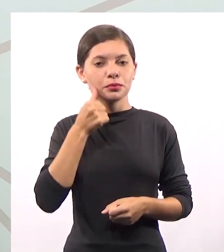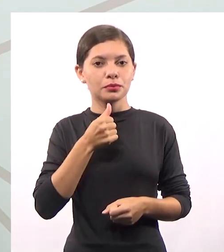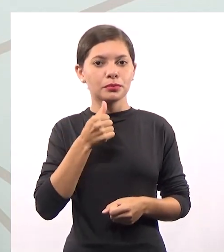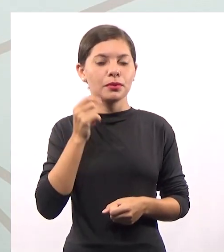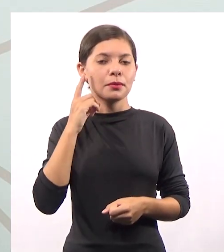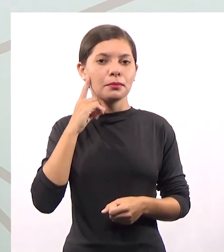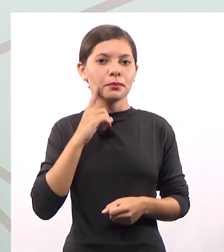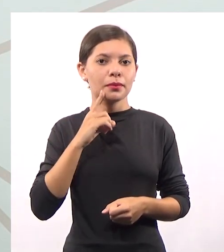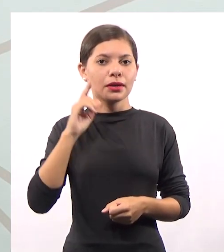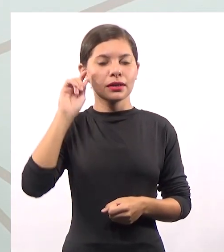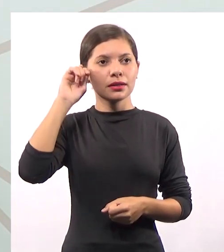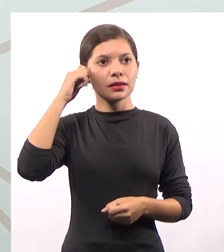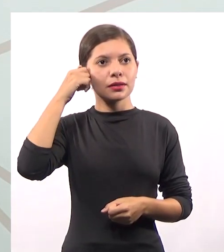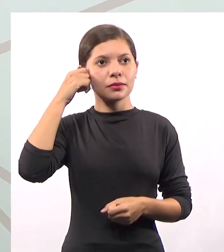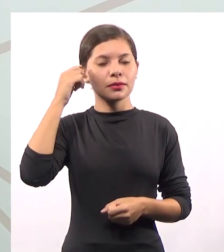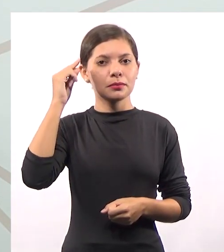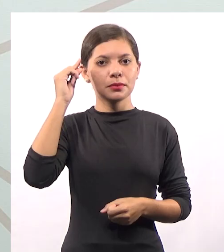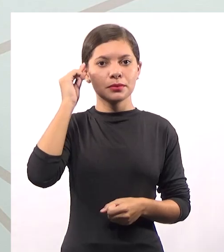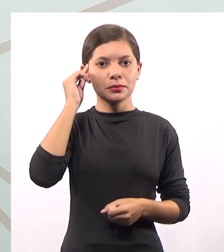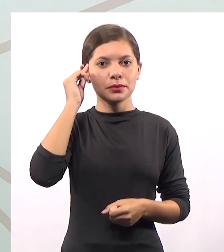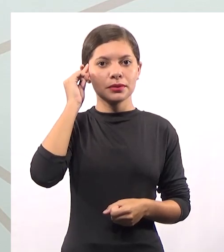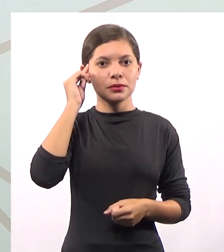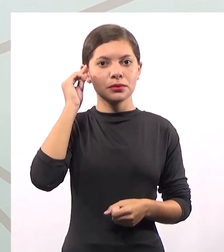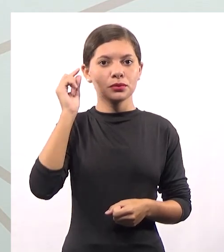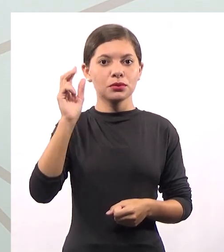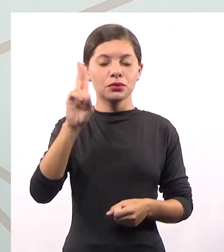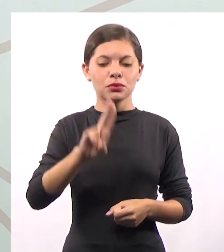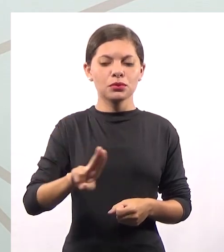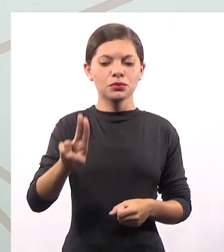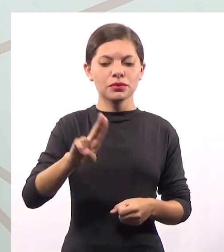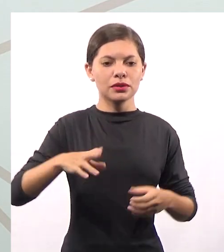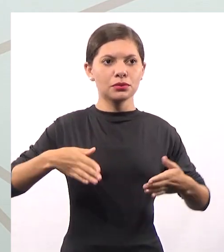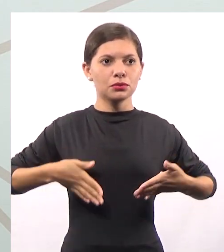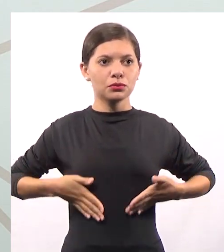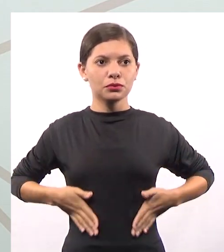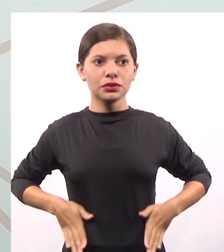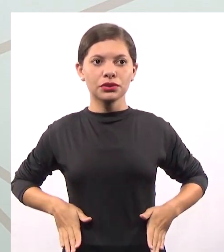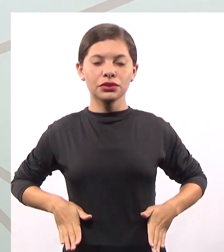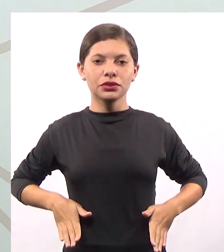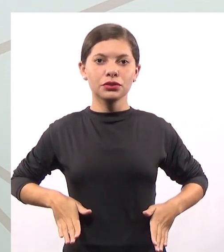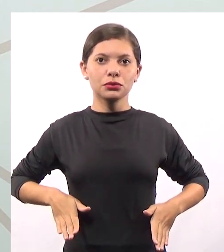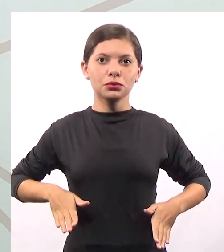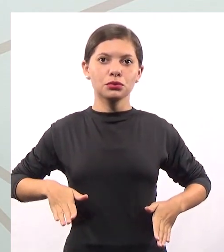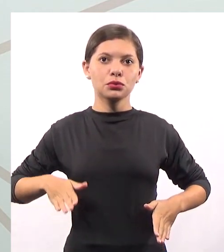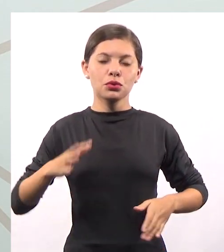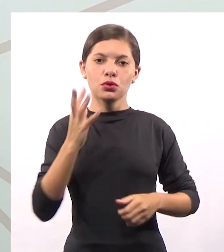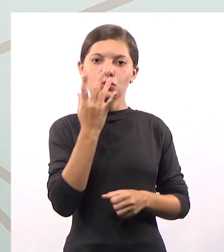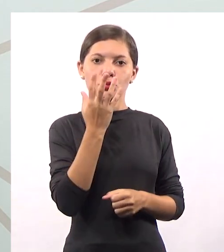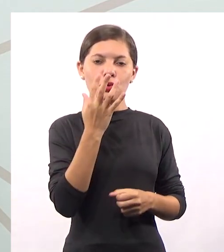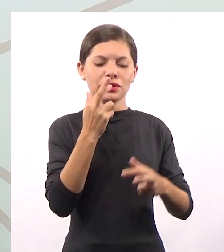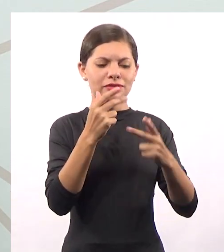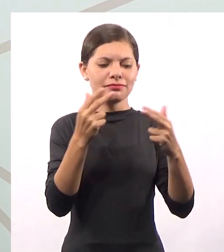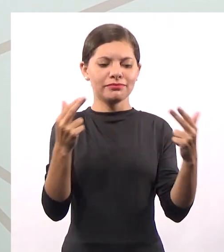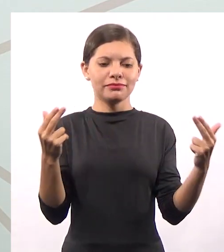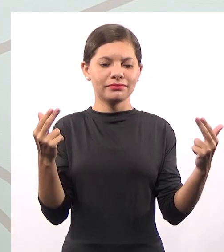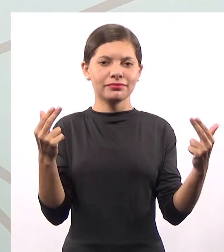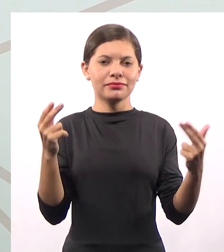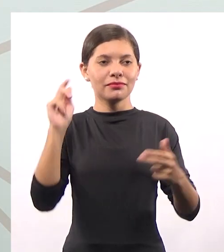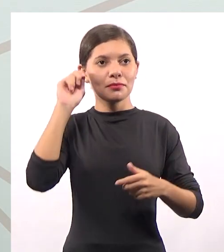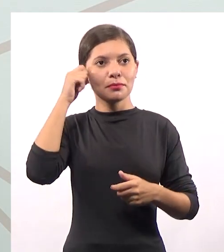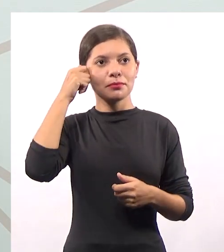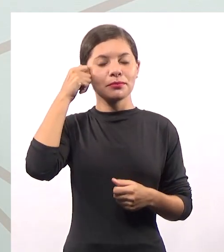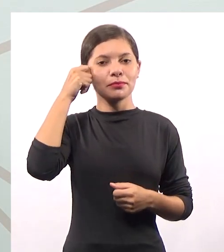de cabelos pretos na altura do ombro, estou com um vestido xadrez de tons verde, vermelho, azul e